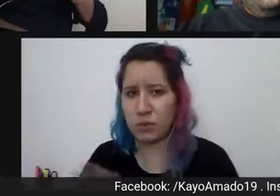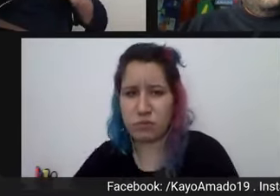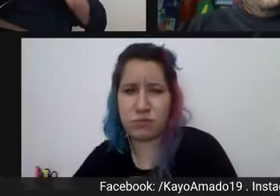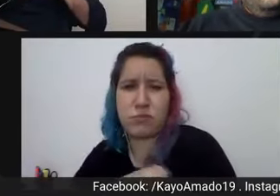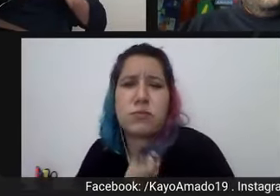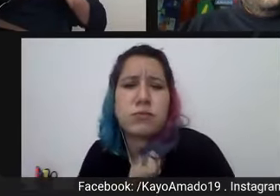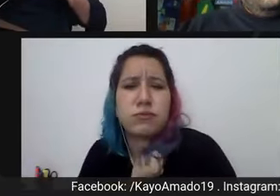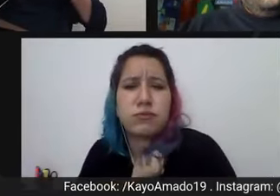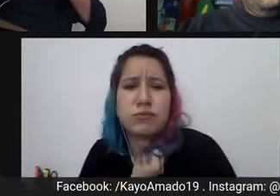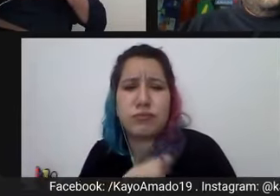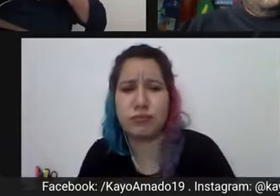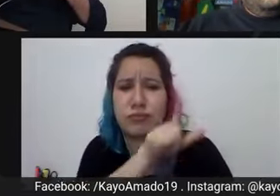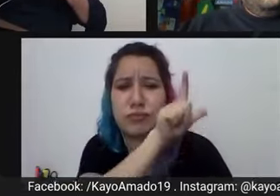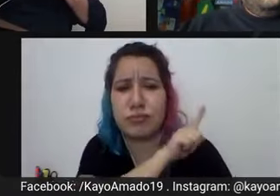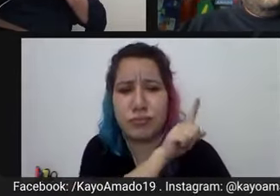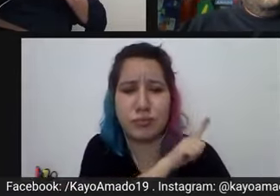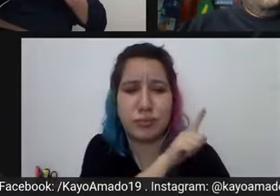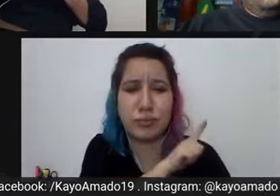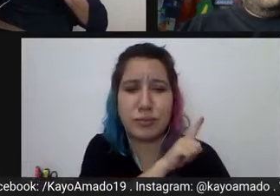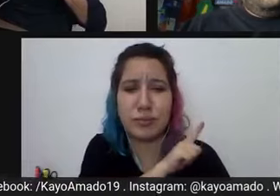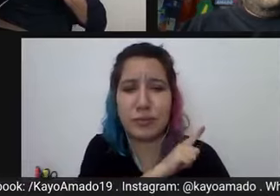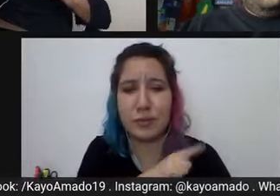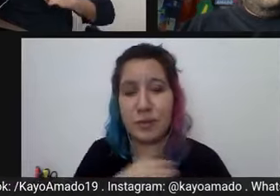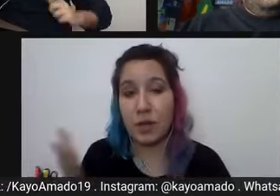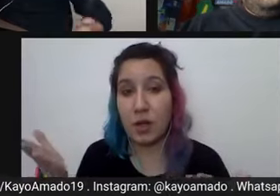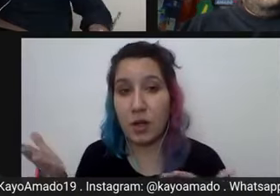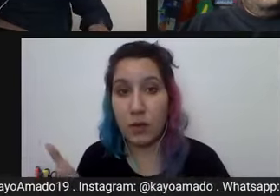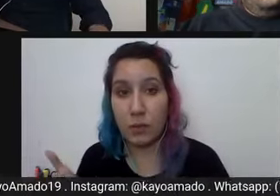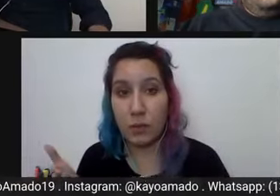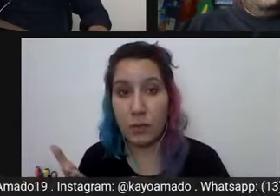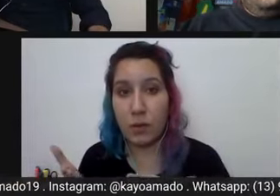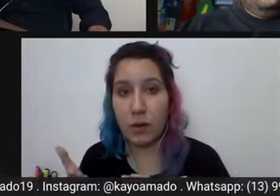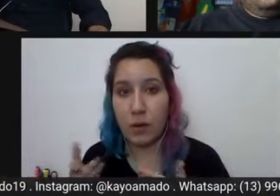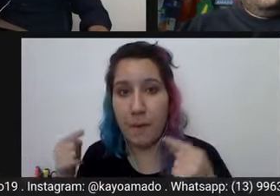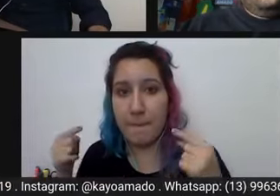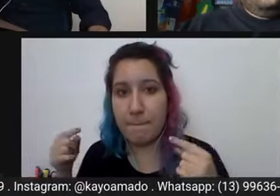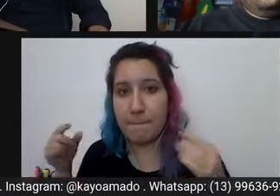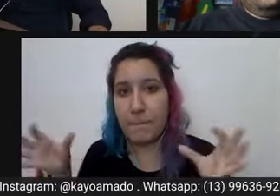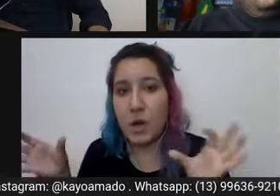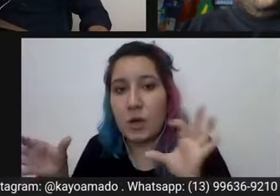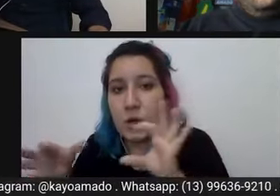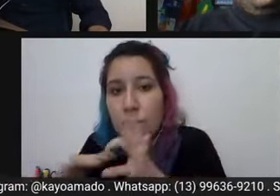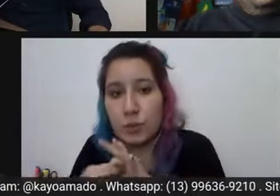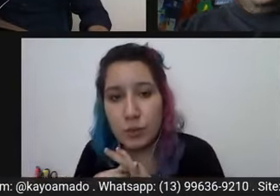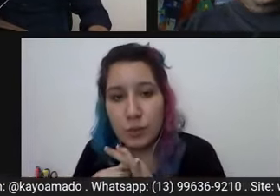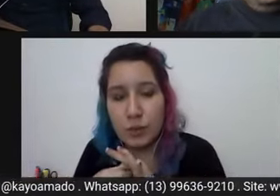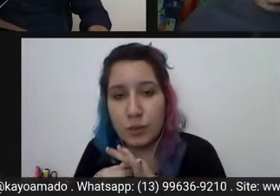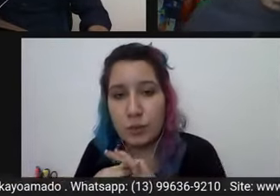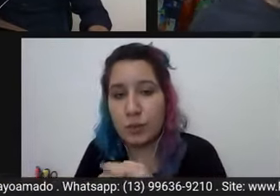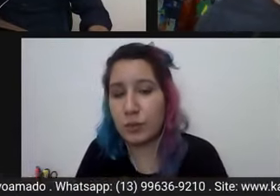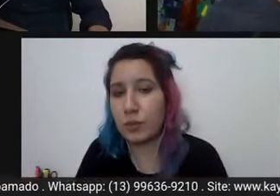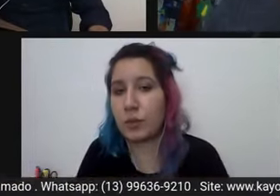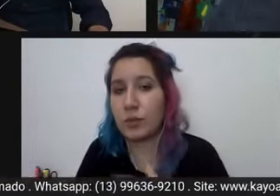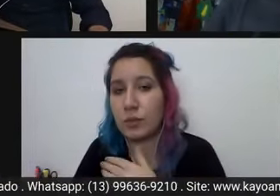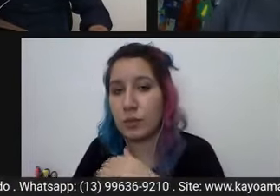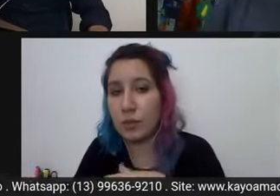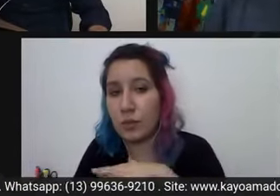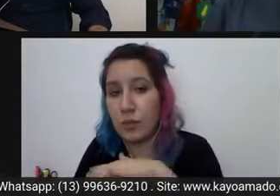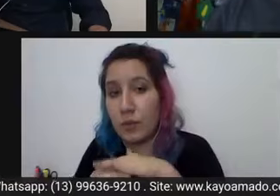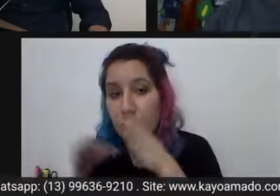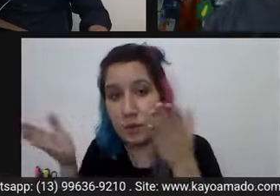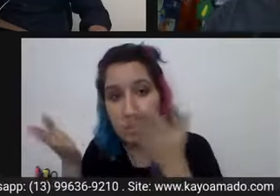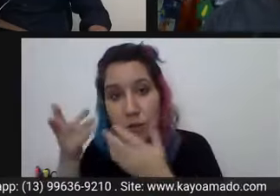cidade, de lideranças, e a gente vai ver agora aqui, para conectar nessa tua fala, mais um vídeo, o vídeo da